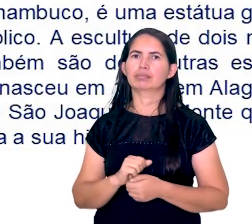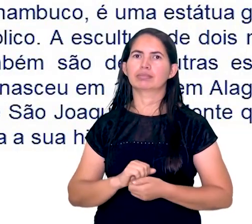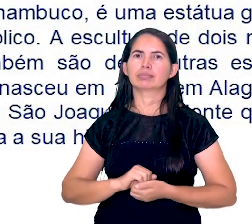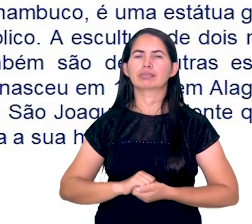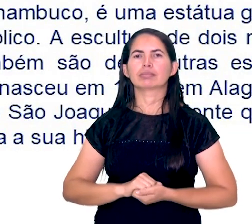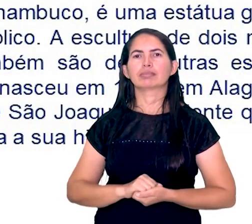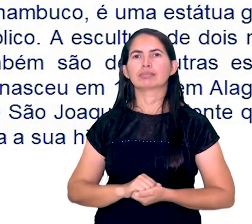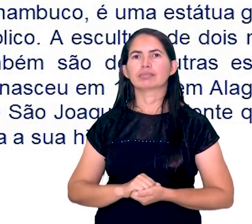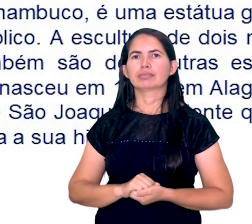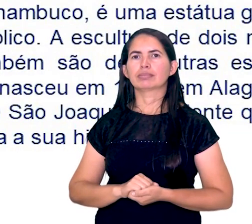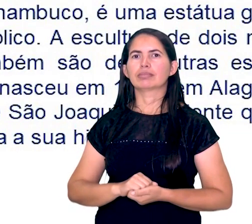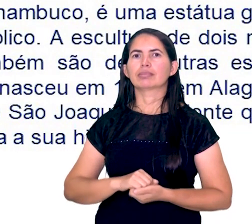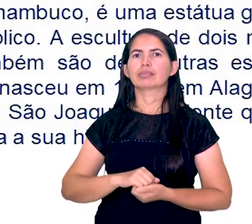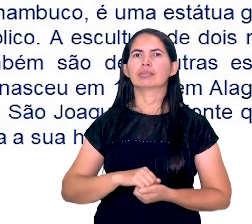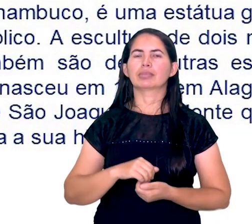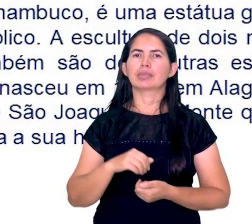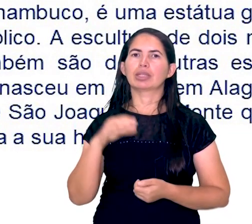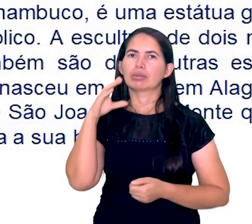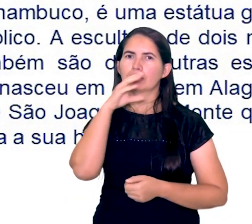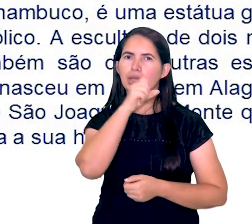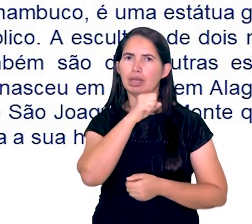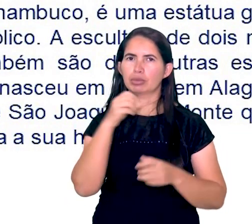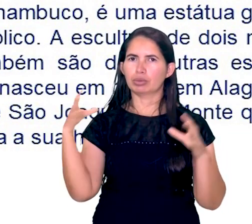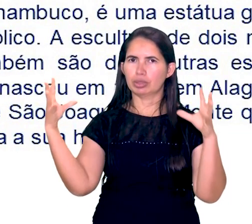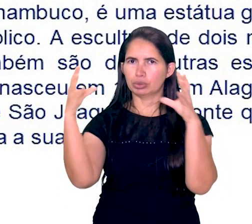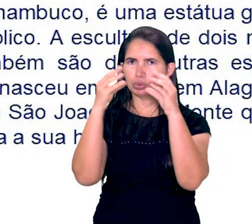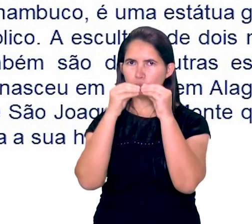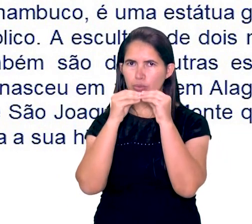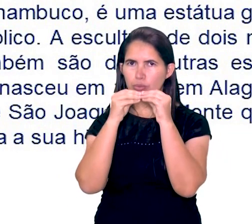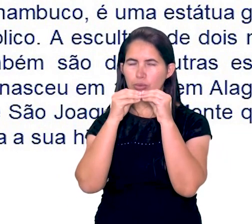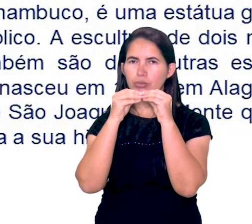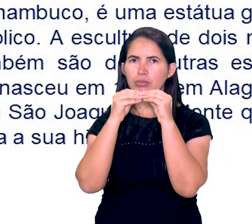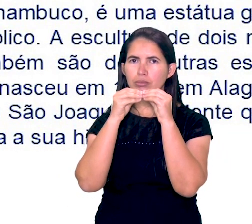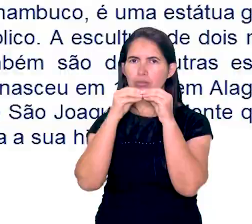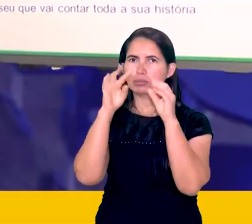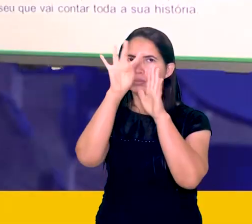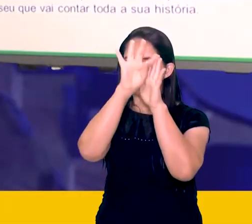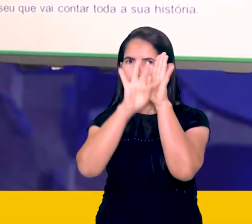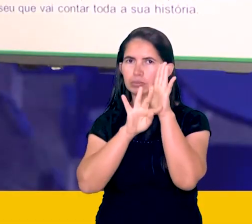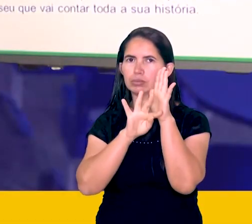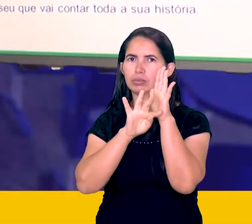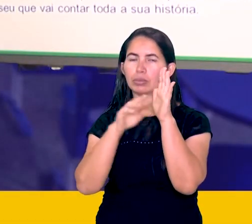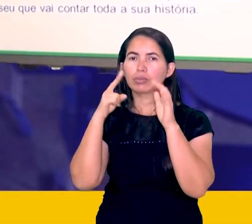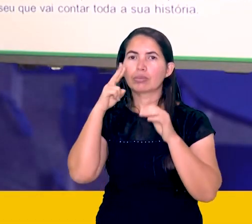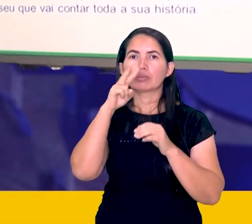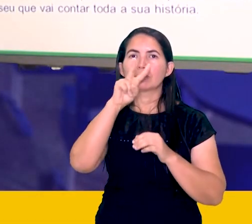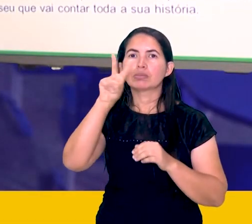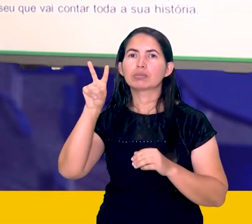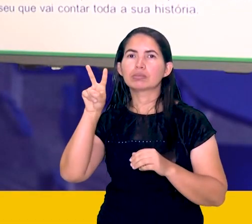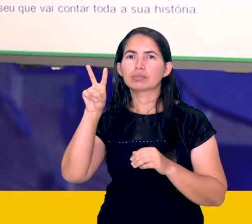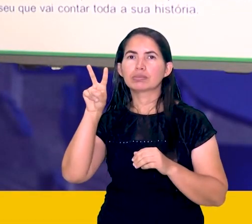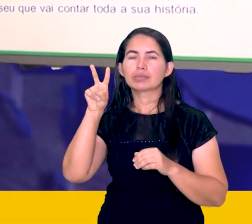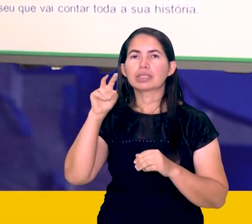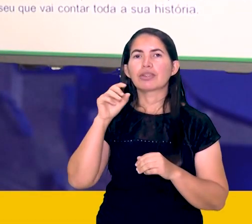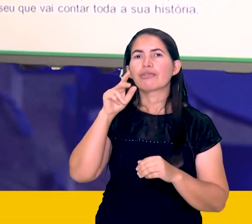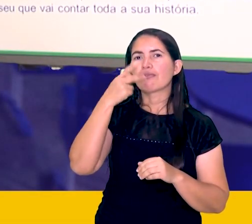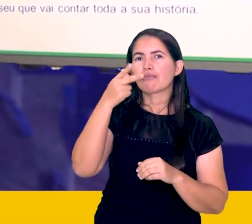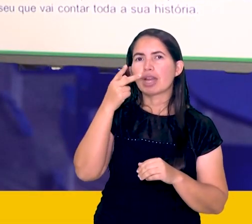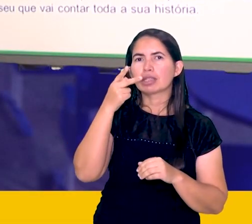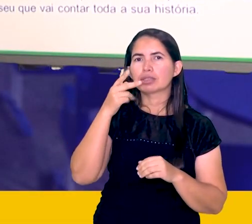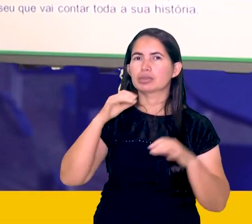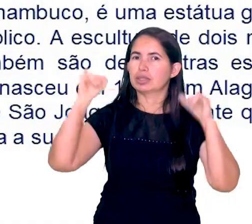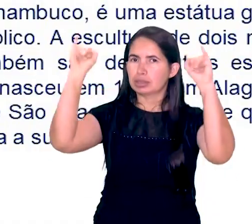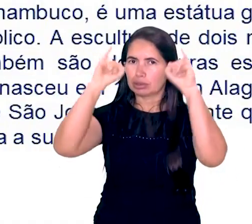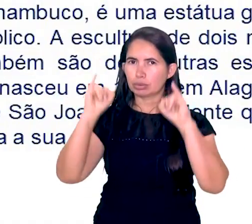Vamos lá. Em um breve resumo aqui desse texto, a gente observa que fala sobre